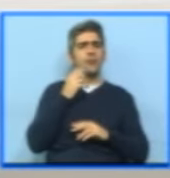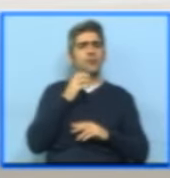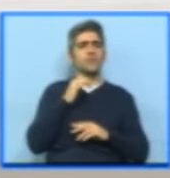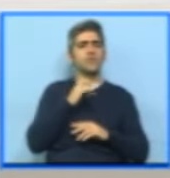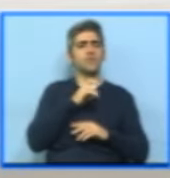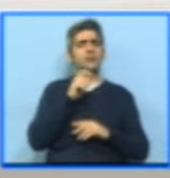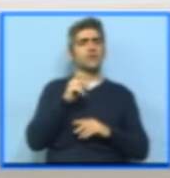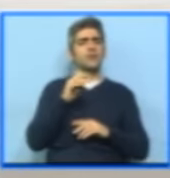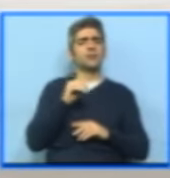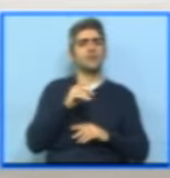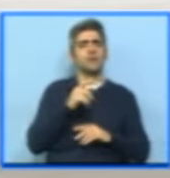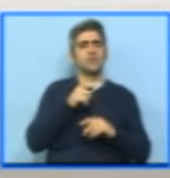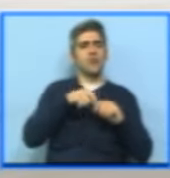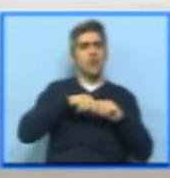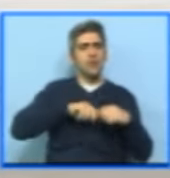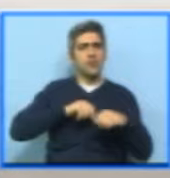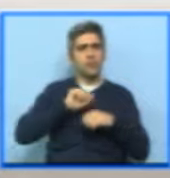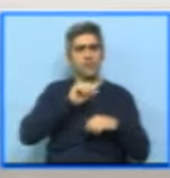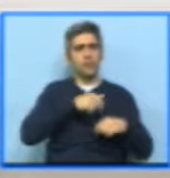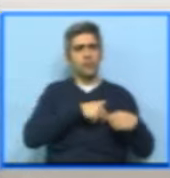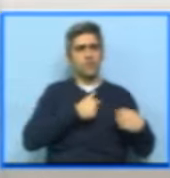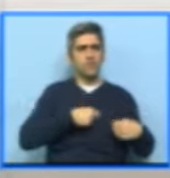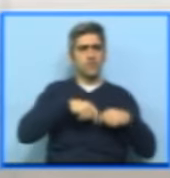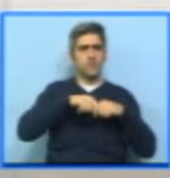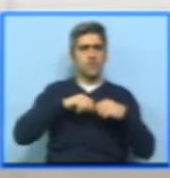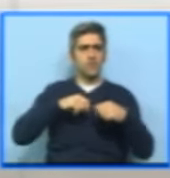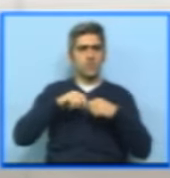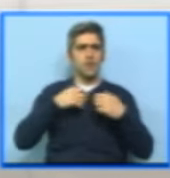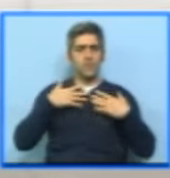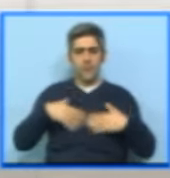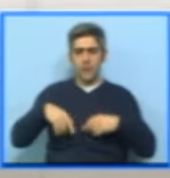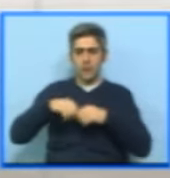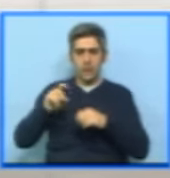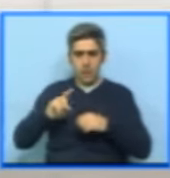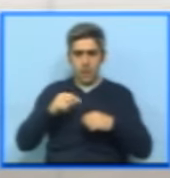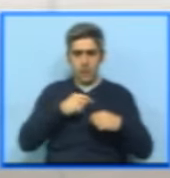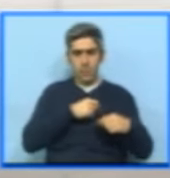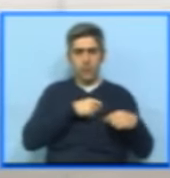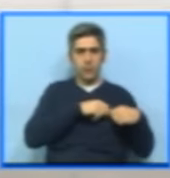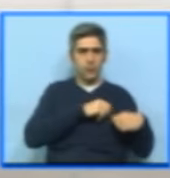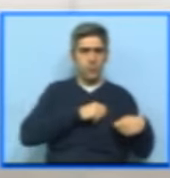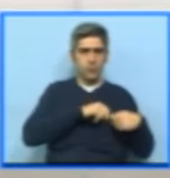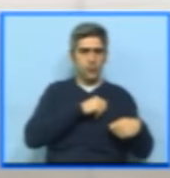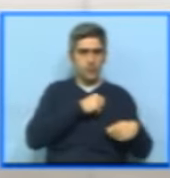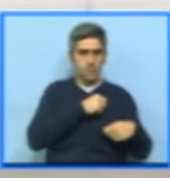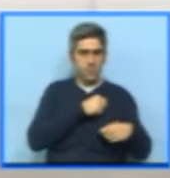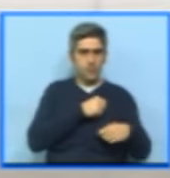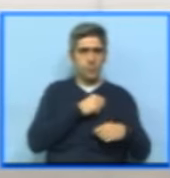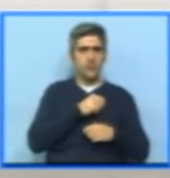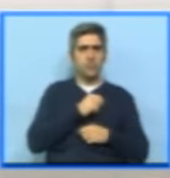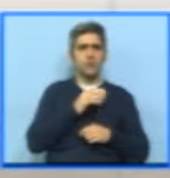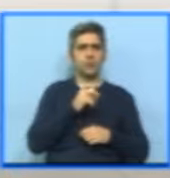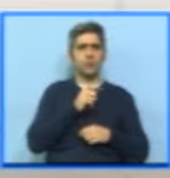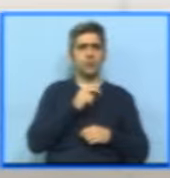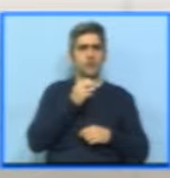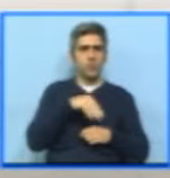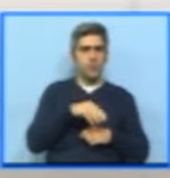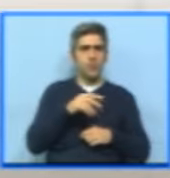que era rasgai os vossos corações e não as vossas vestes. Quer dizer, portanto, o jejum e a abstinência podem ser muito